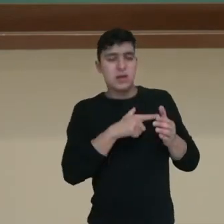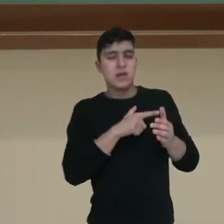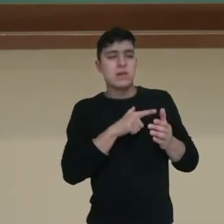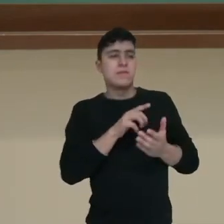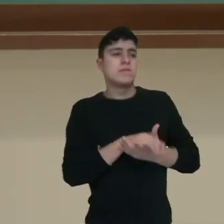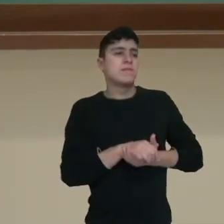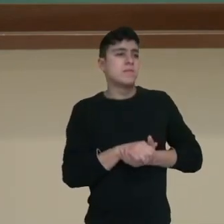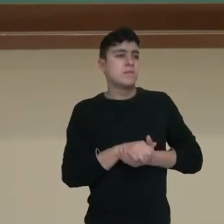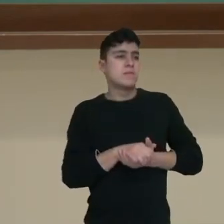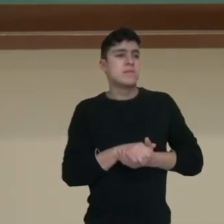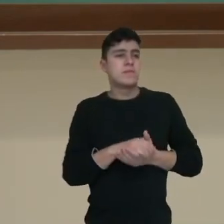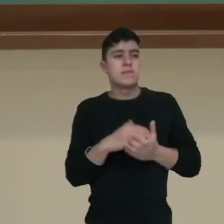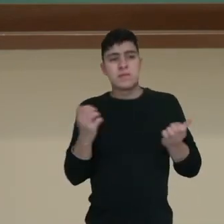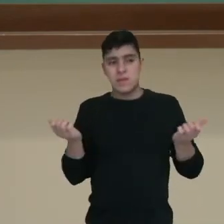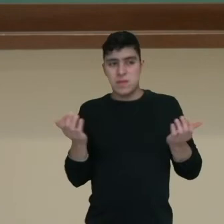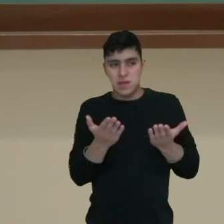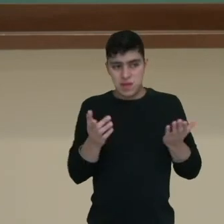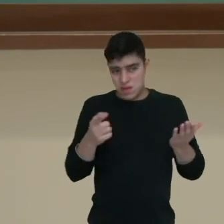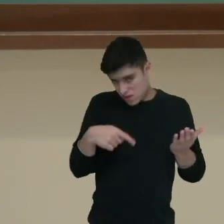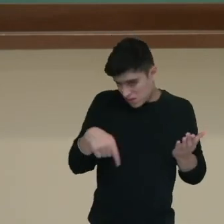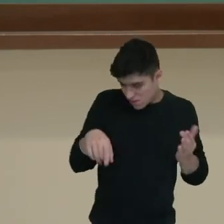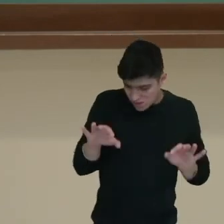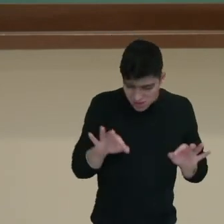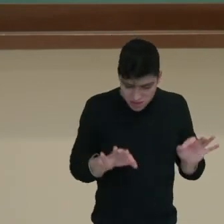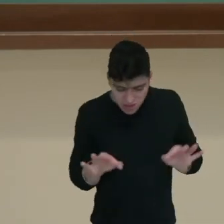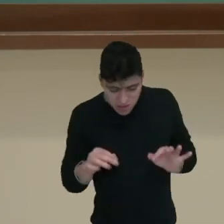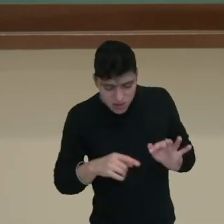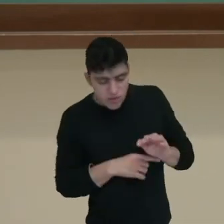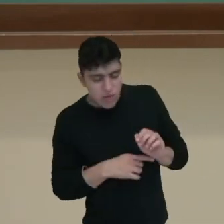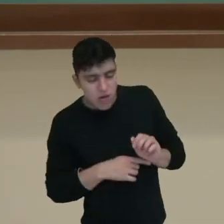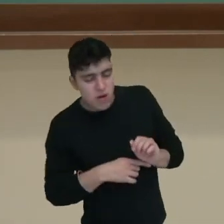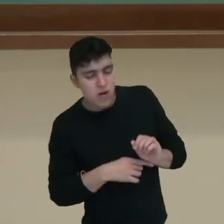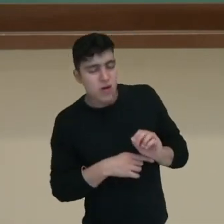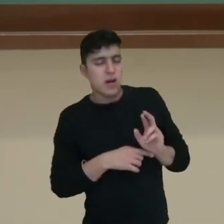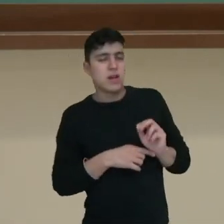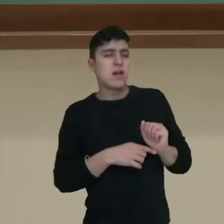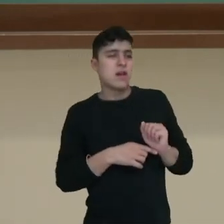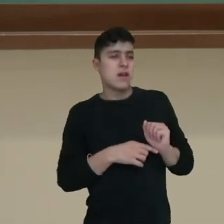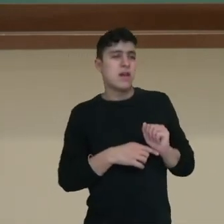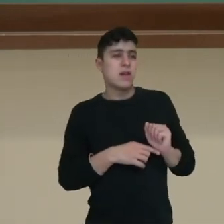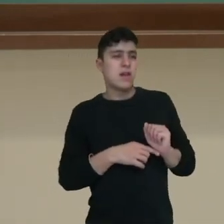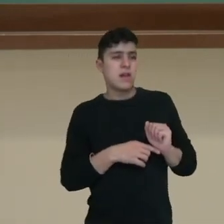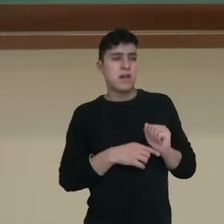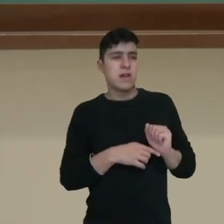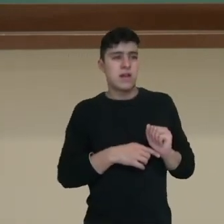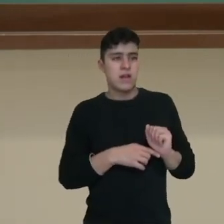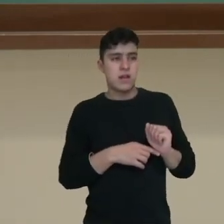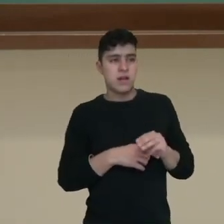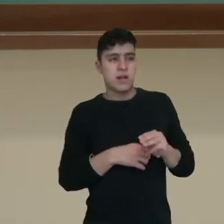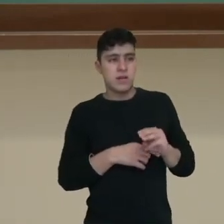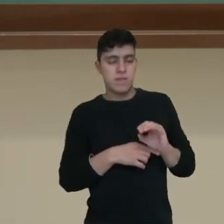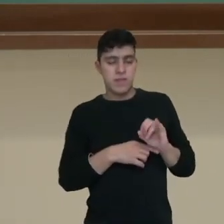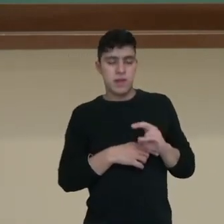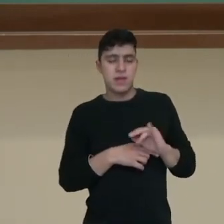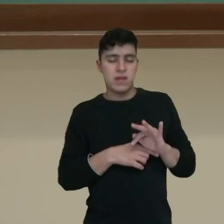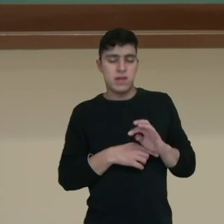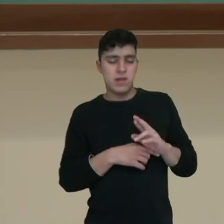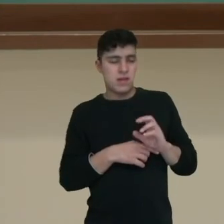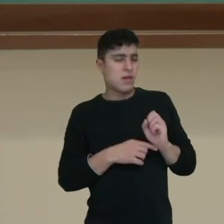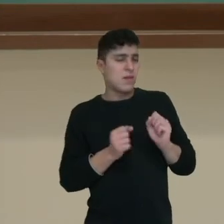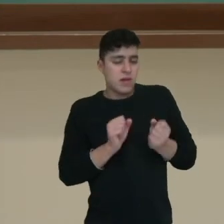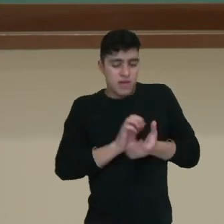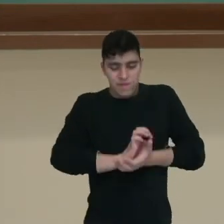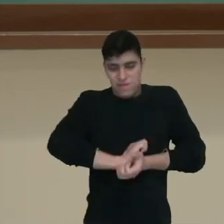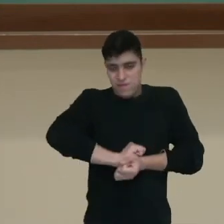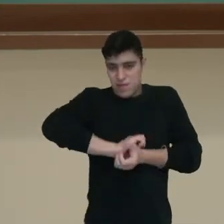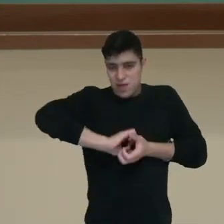tá? E a gente vai nós vamos construir os foraminíferos usando massinha. Pode ser massinha comum, né,